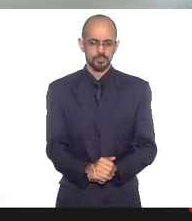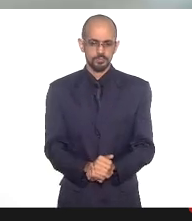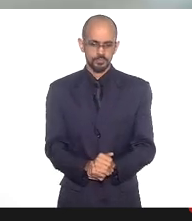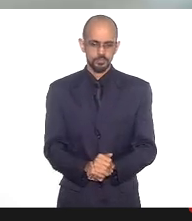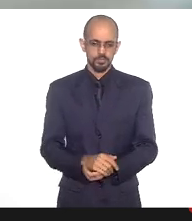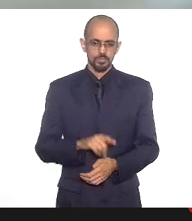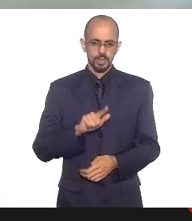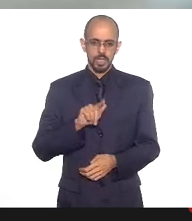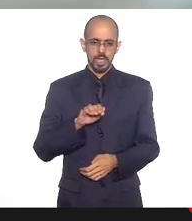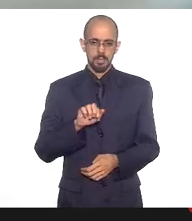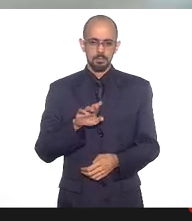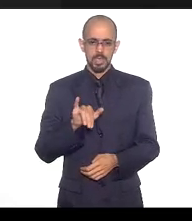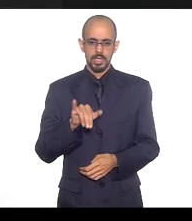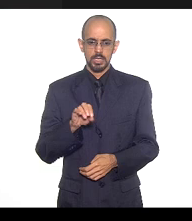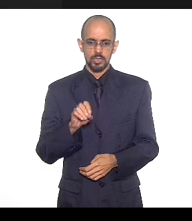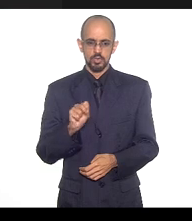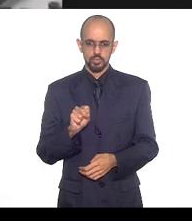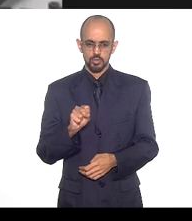ainda?